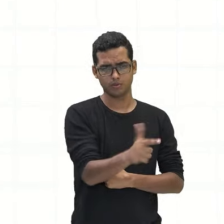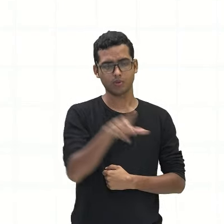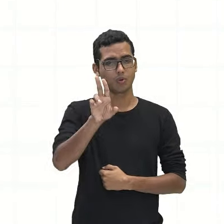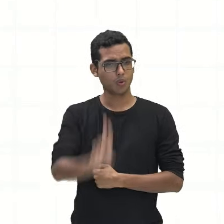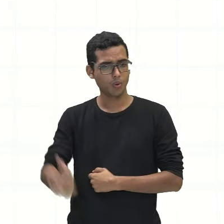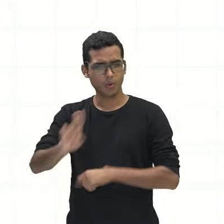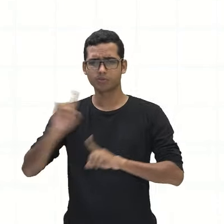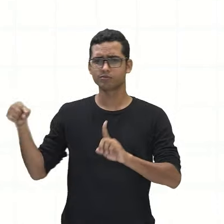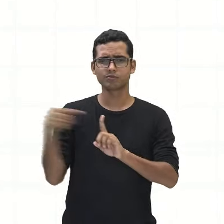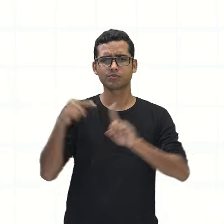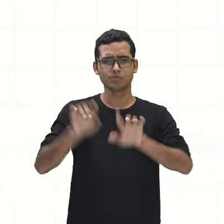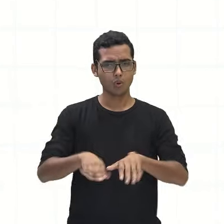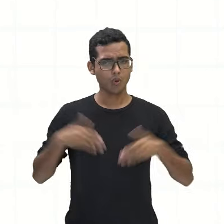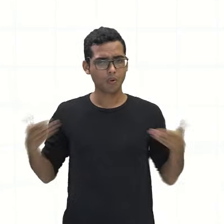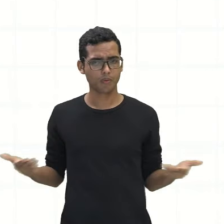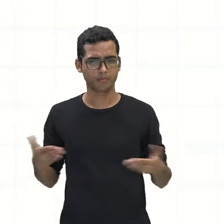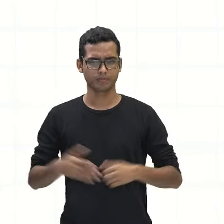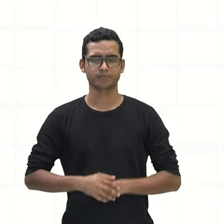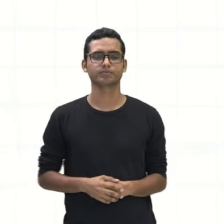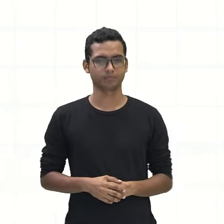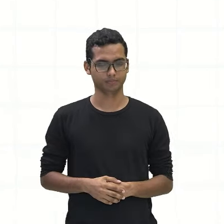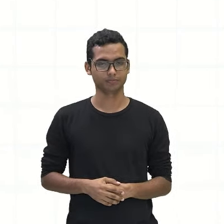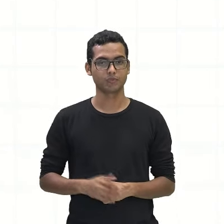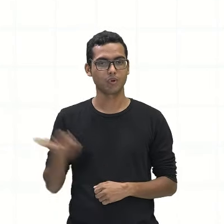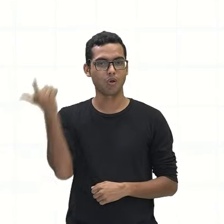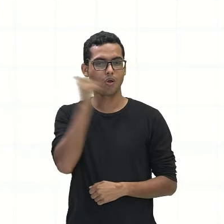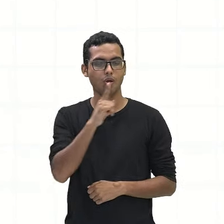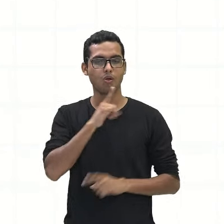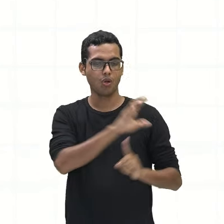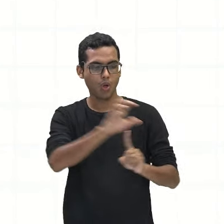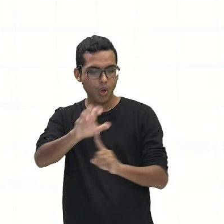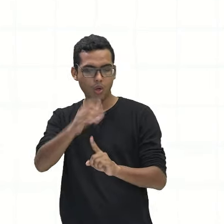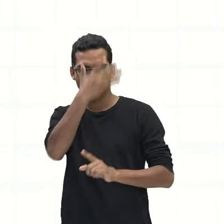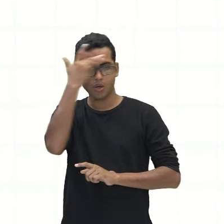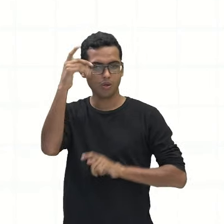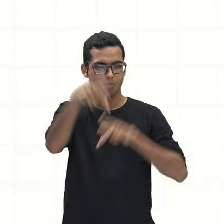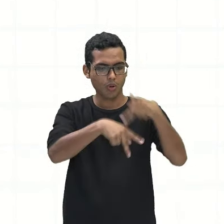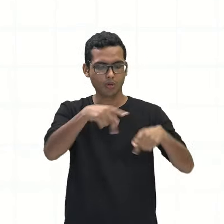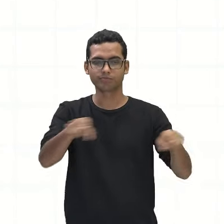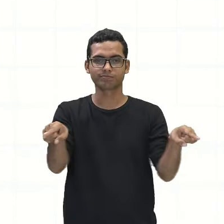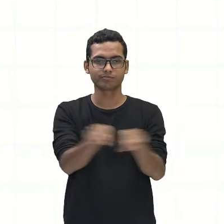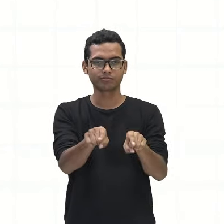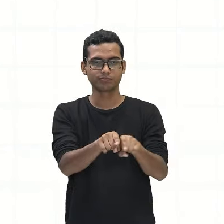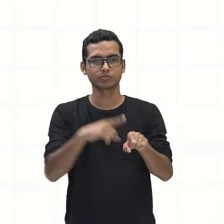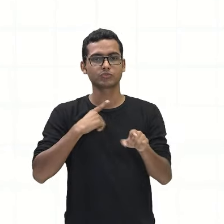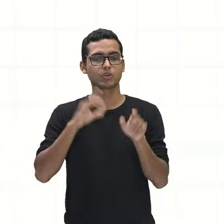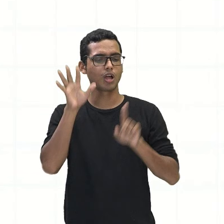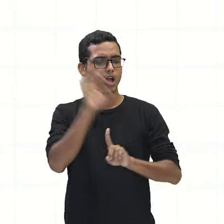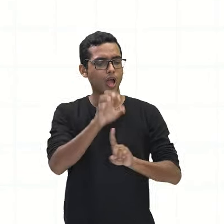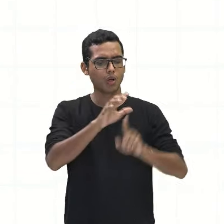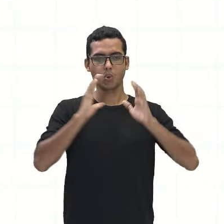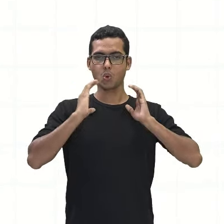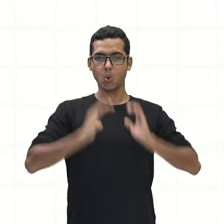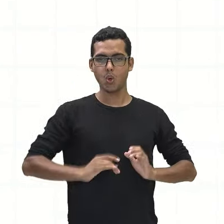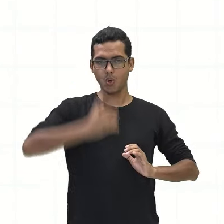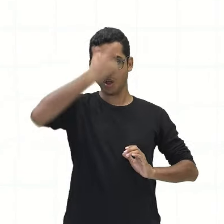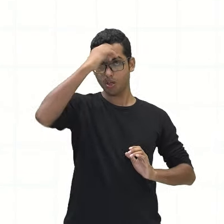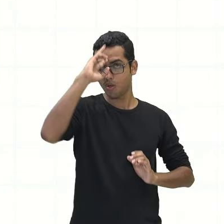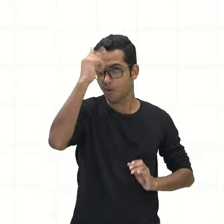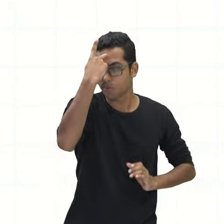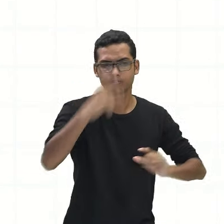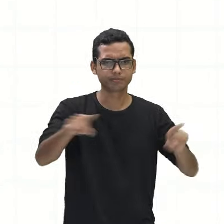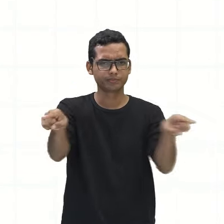o objetivo? É atingir o público-alvo, influenciando o seu comportamento, ou seja, engajando